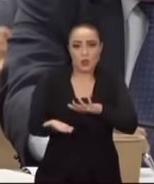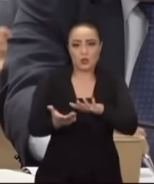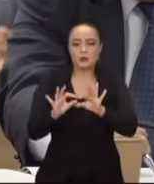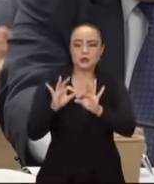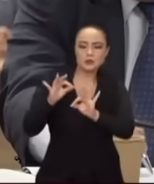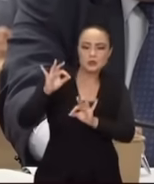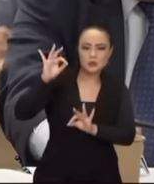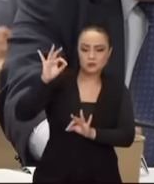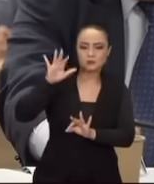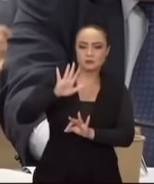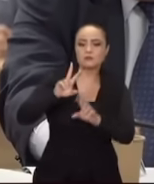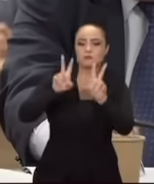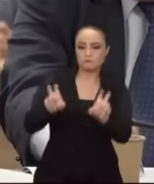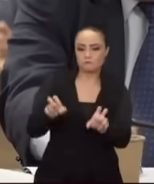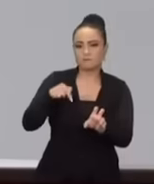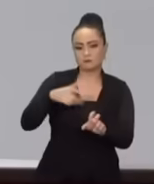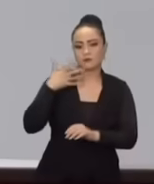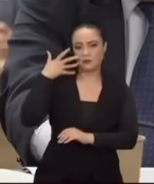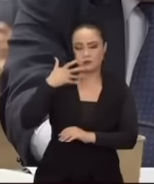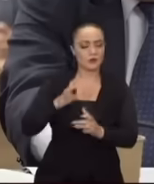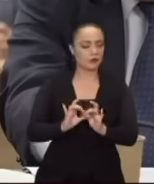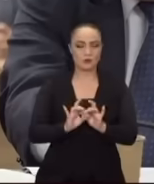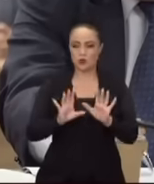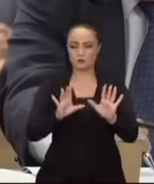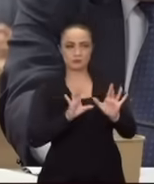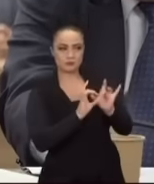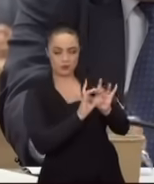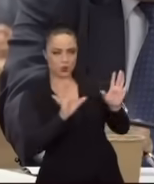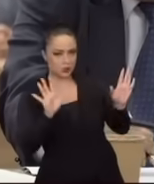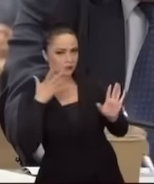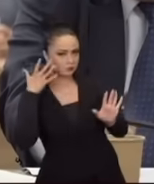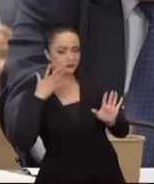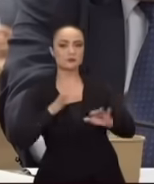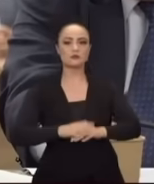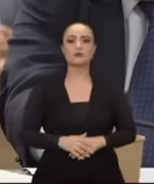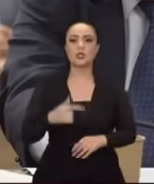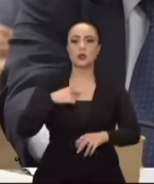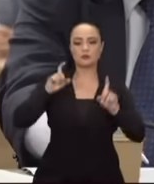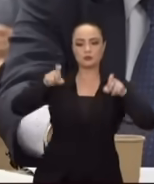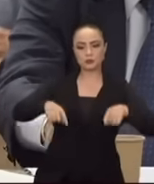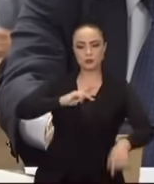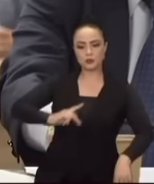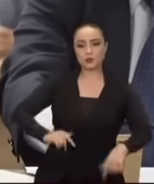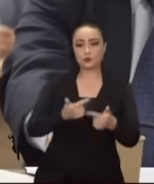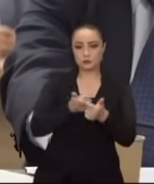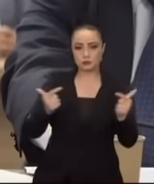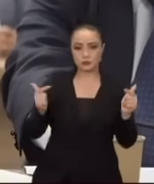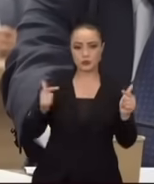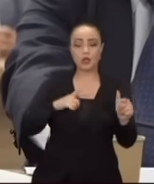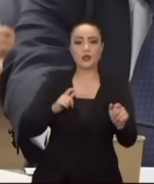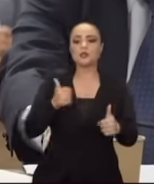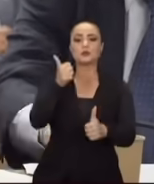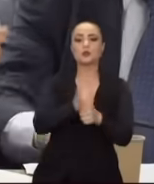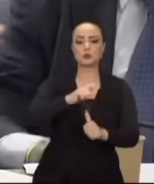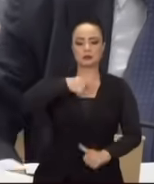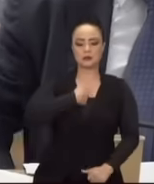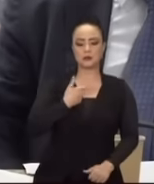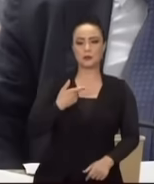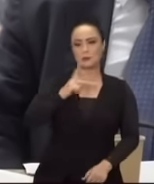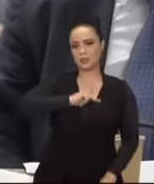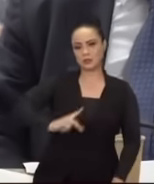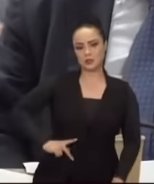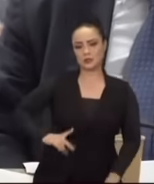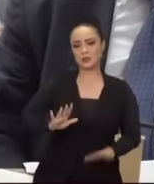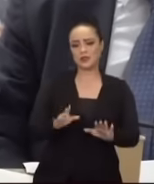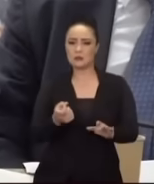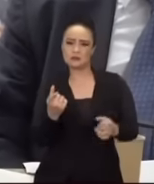mais essa questão aqui. Pode ficar à vontade. Me elegi presidente, não tinha quem botar na presidência, poucos nomes tinha para botar na